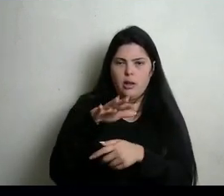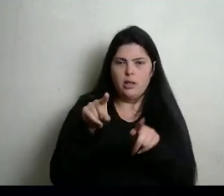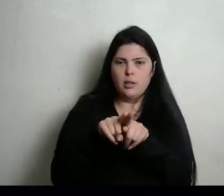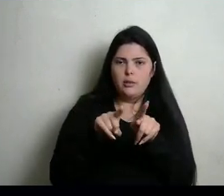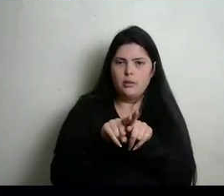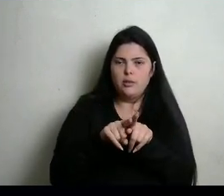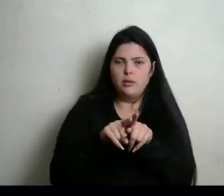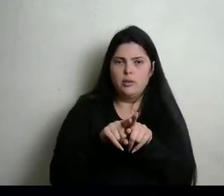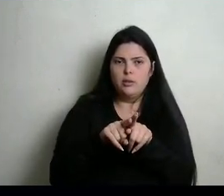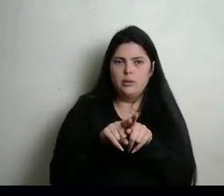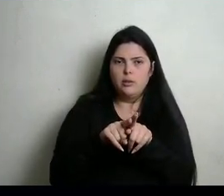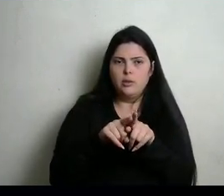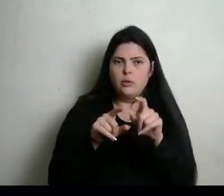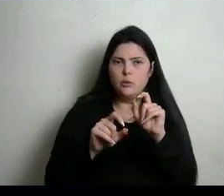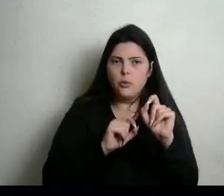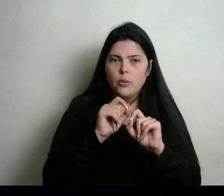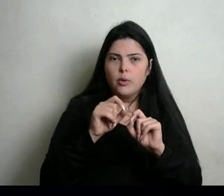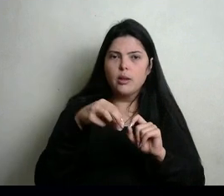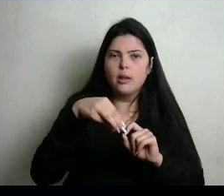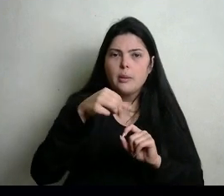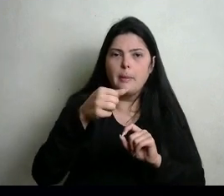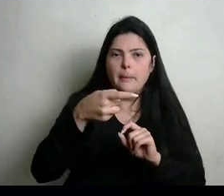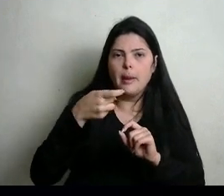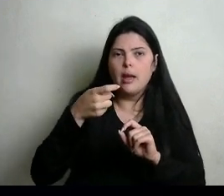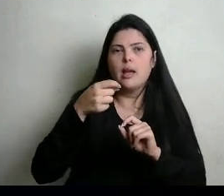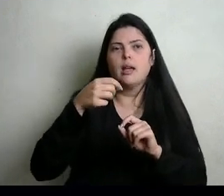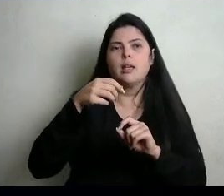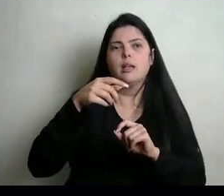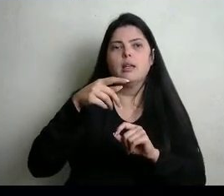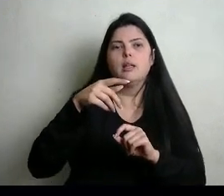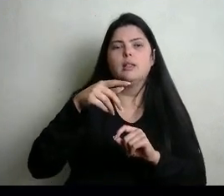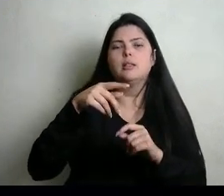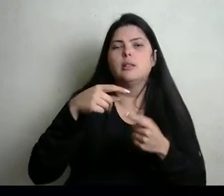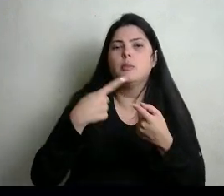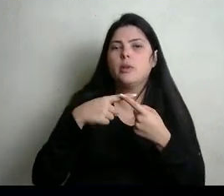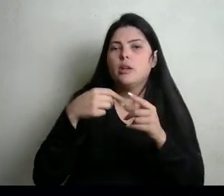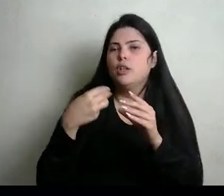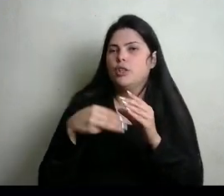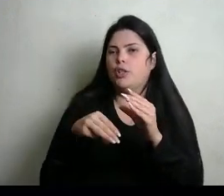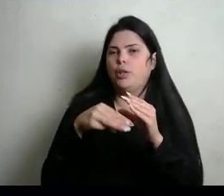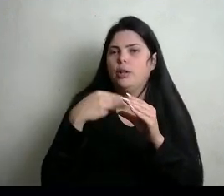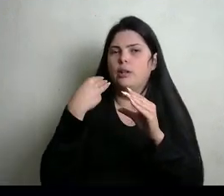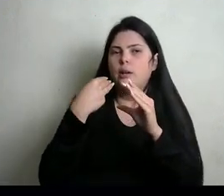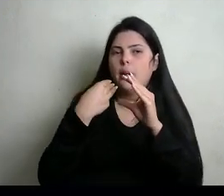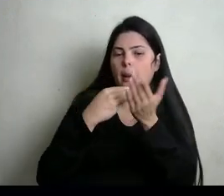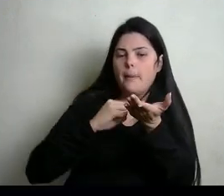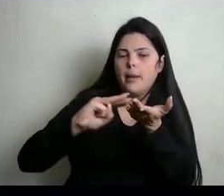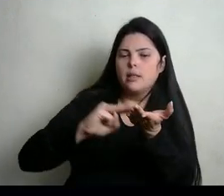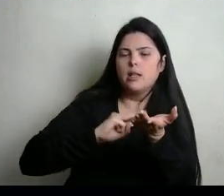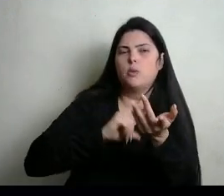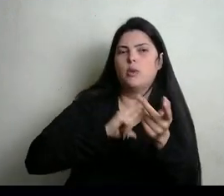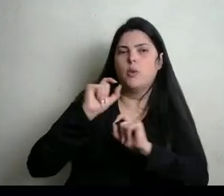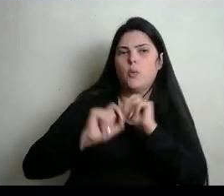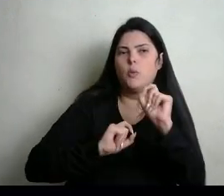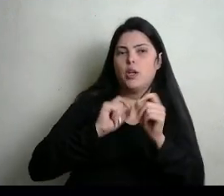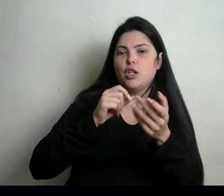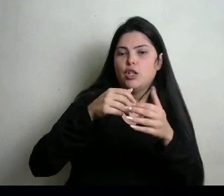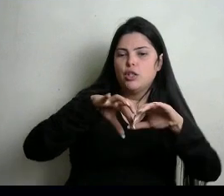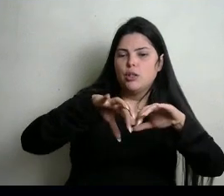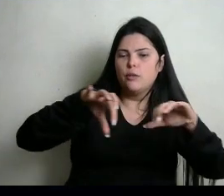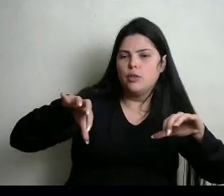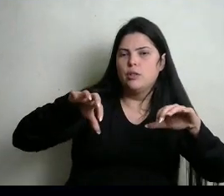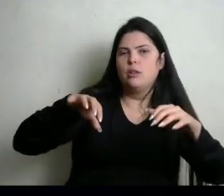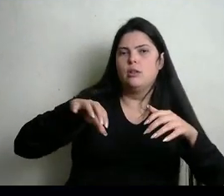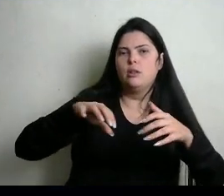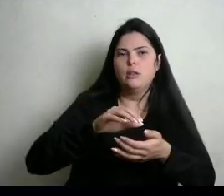que é o max tokens, porque o que acontece? A mensagem que a gente envia, ela é dividida em tokens.